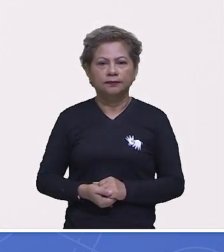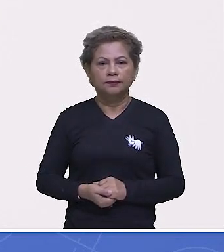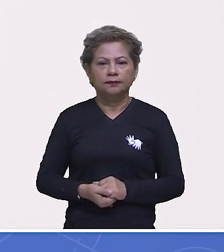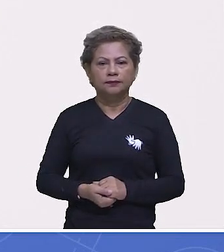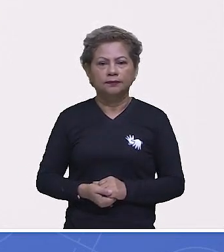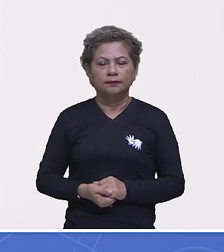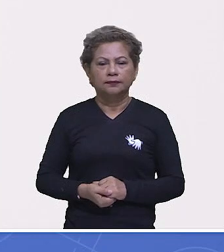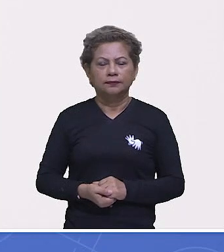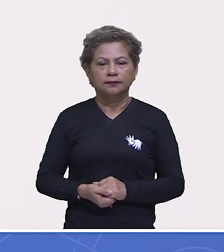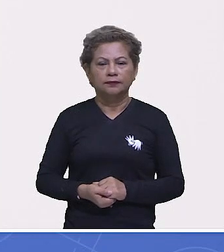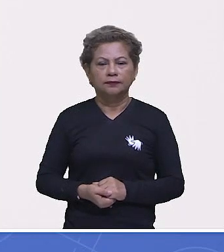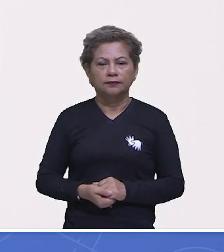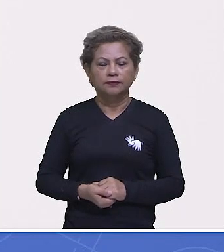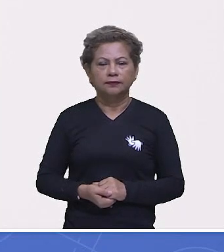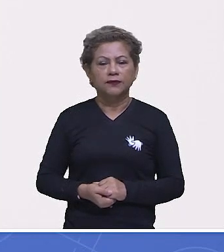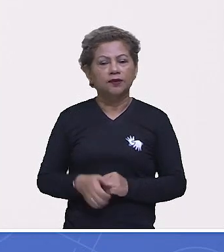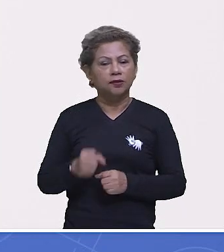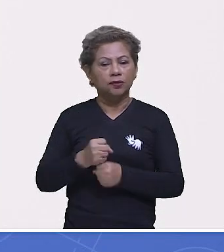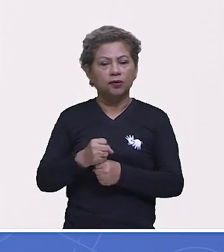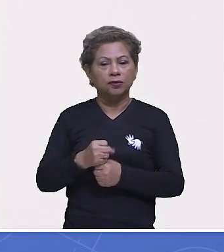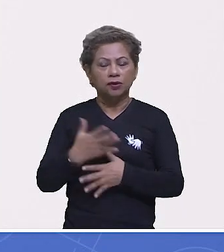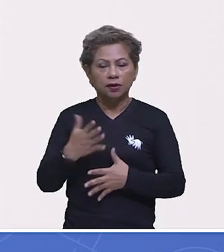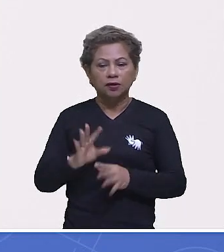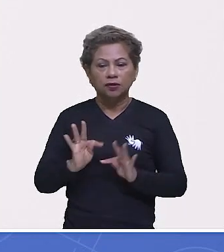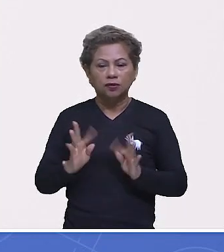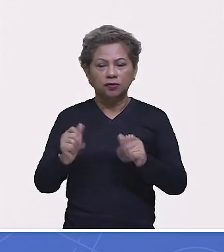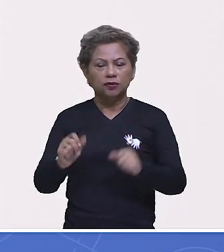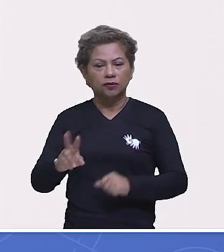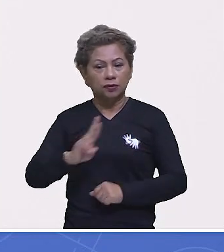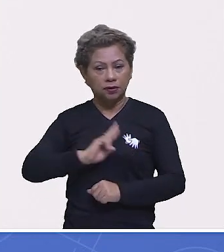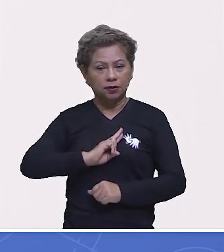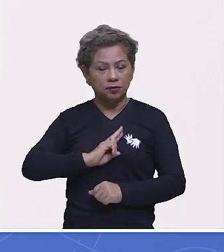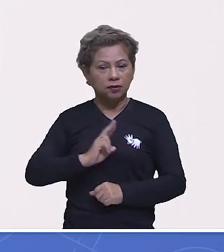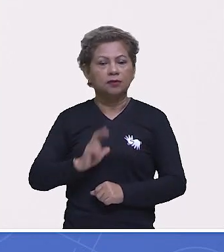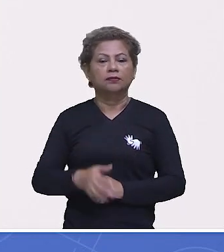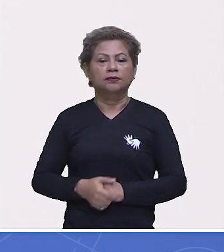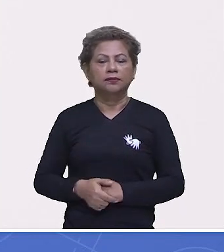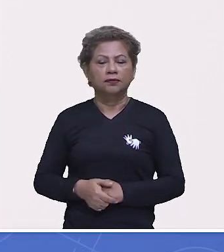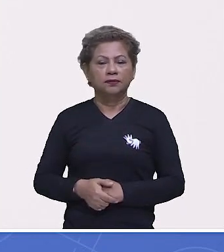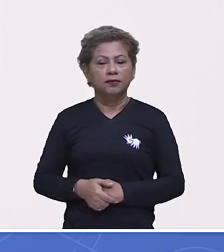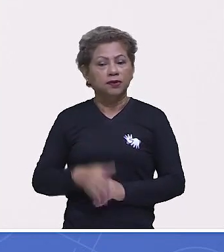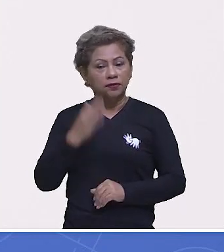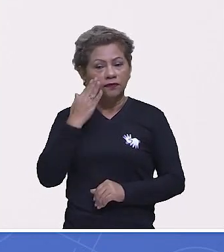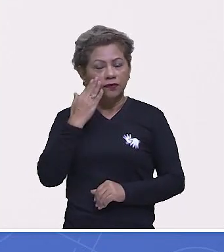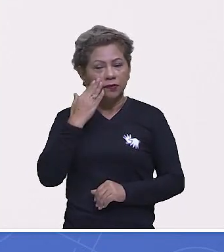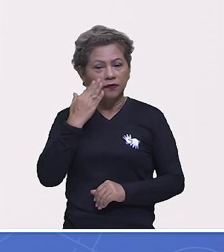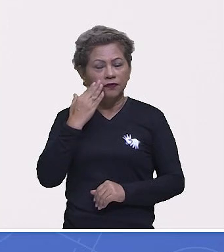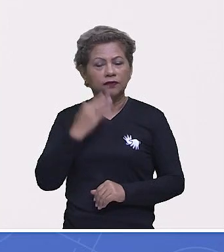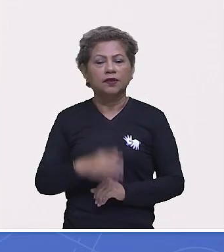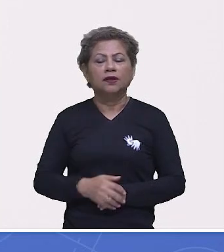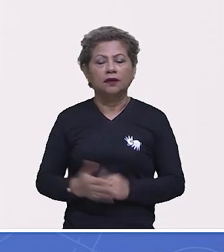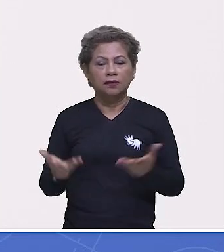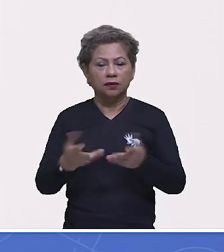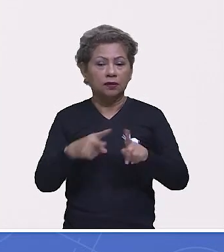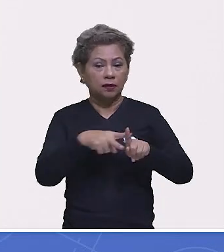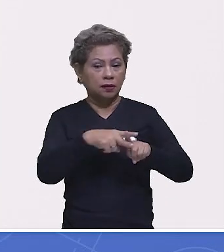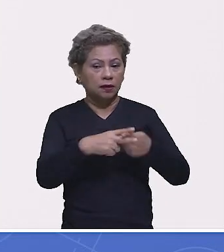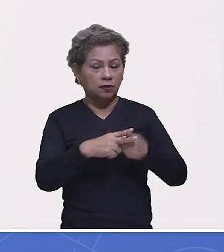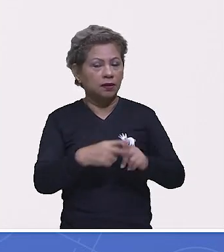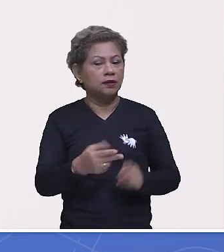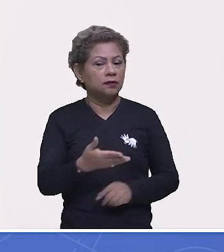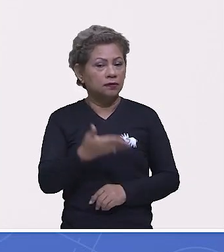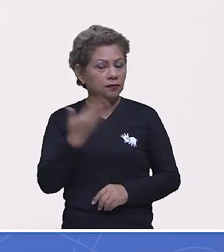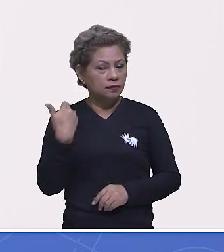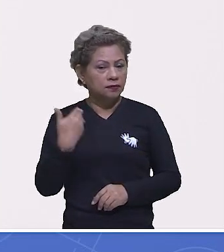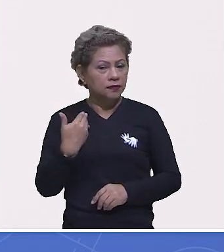Ok? Parou aí no chat? Todo mundo já respondeu? Então, sendo assim, vamos começar a ver o nosso gabarito da